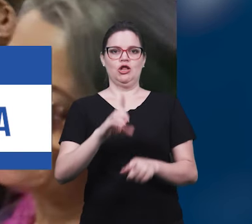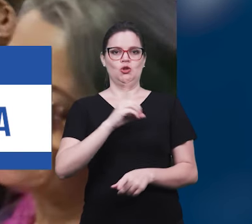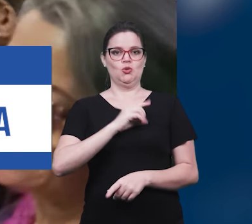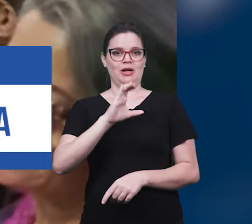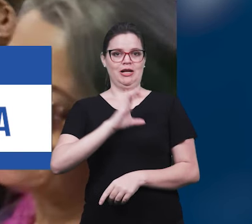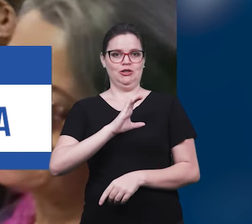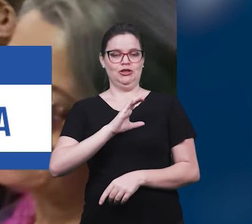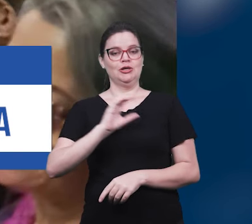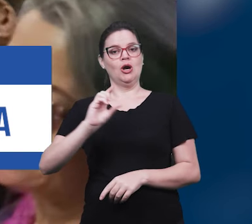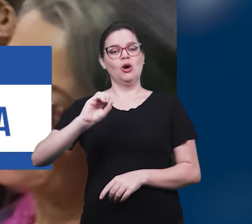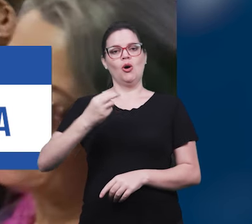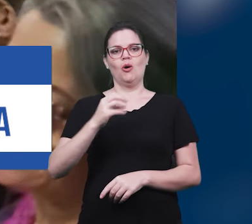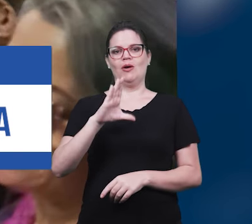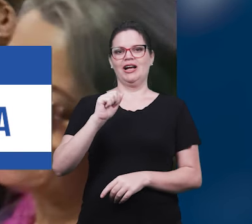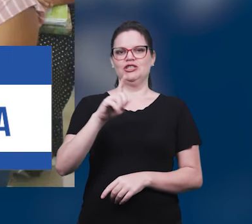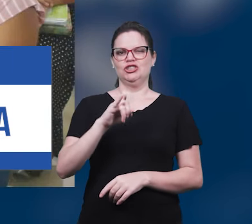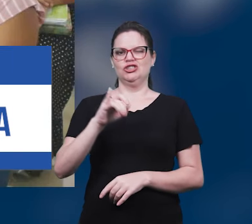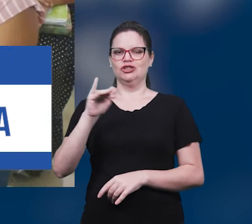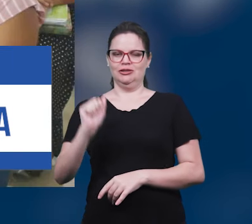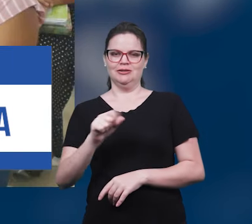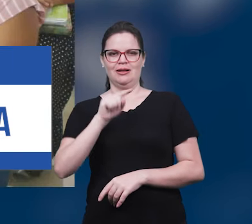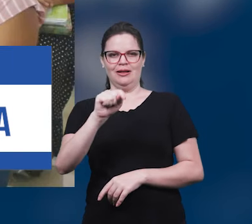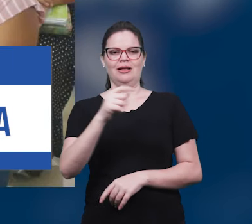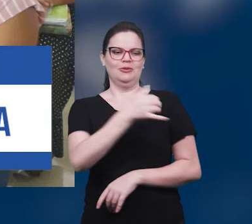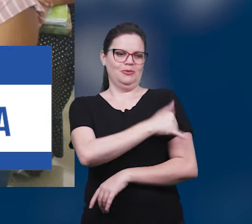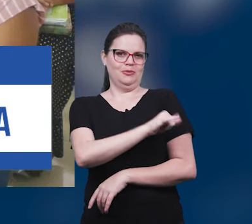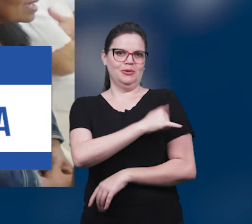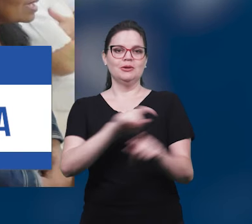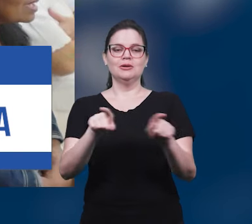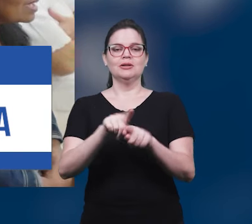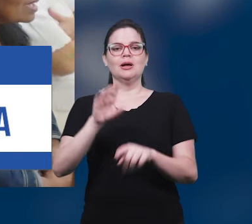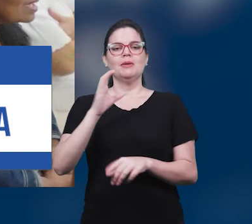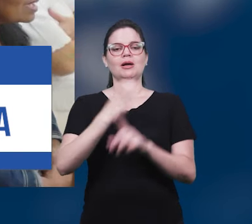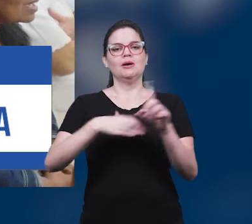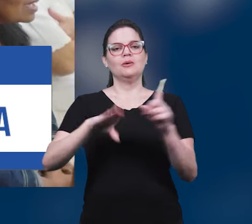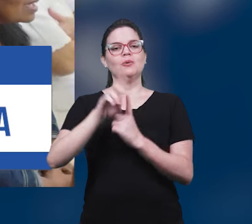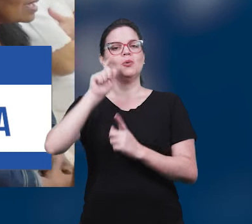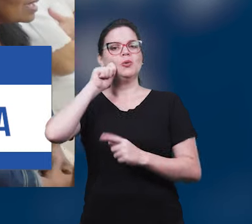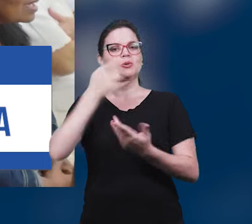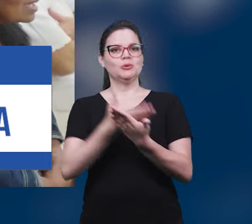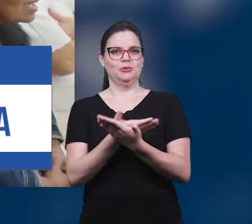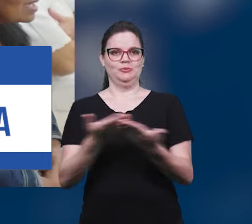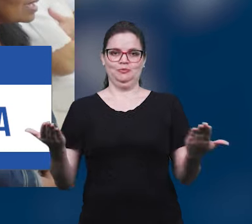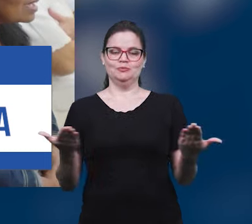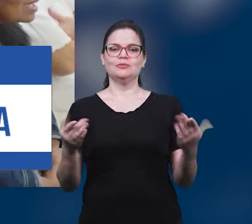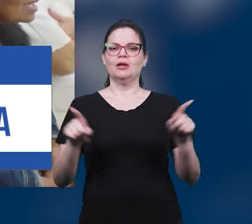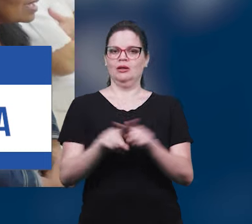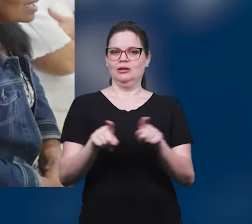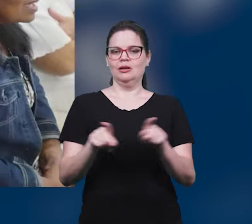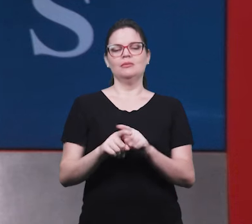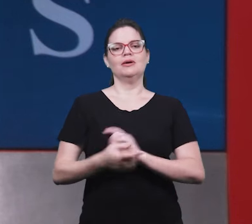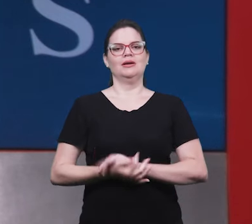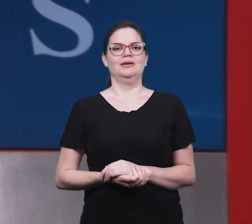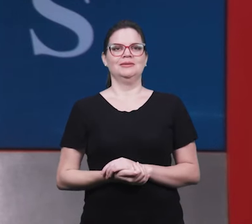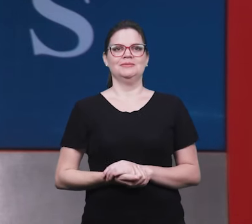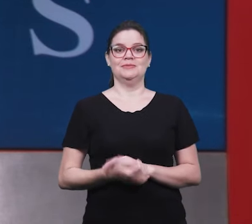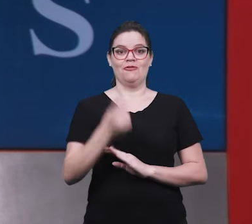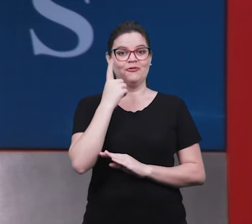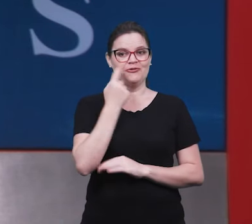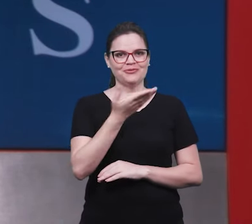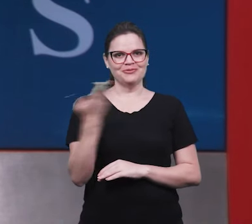de Caxias no Rio de Janeiro tivemos ali um culto de seia na região de São Cristóvão em Queimados aí no Rio que